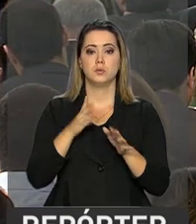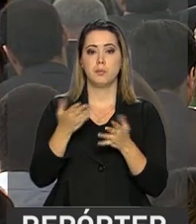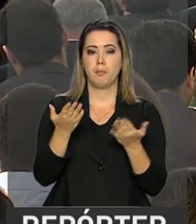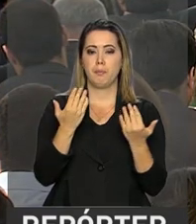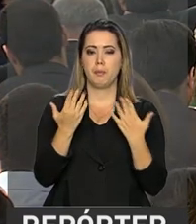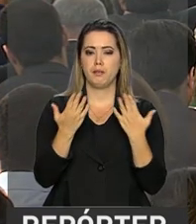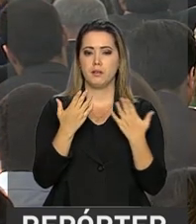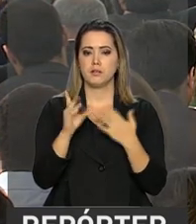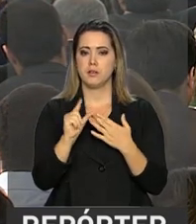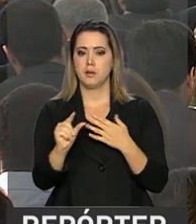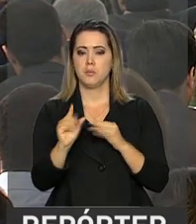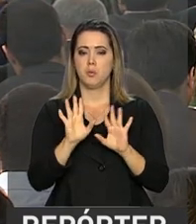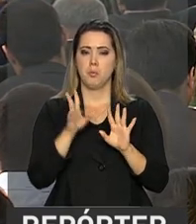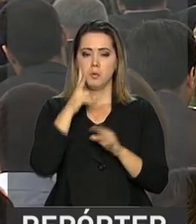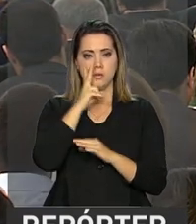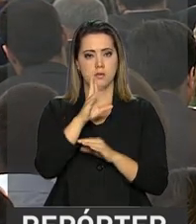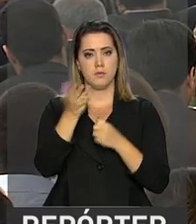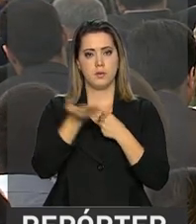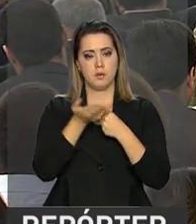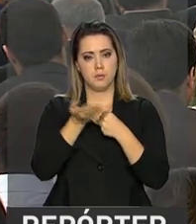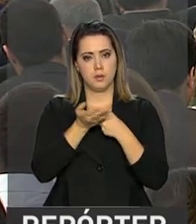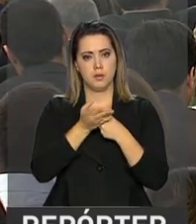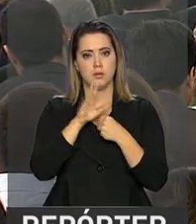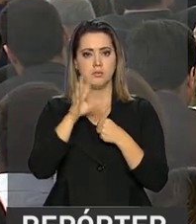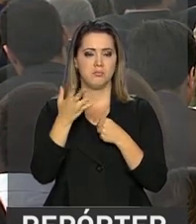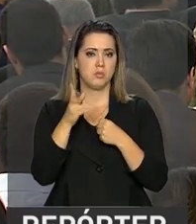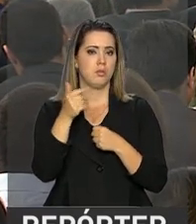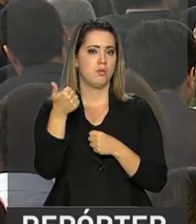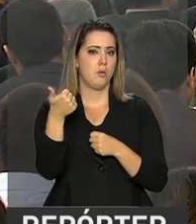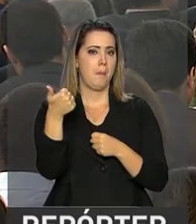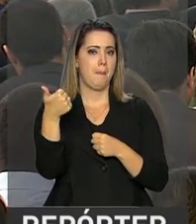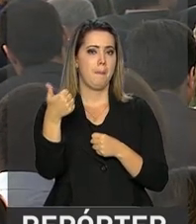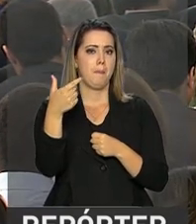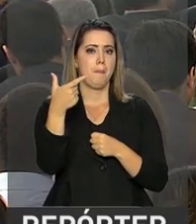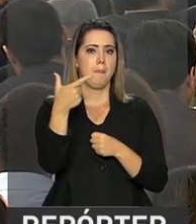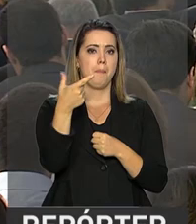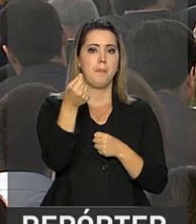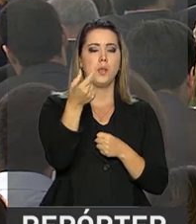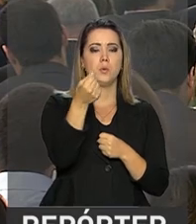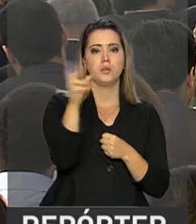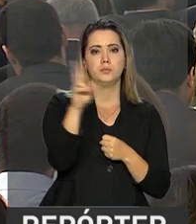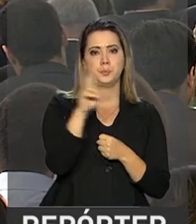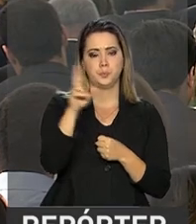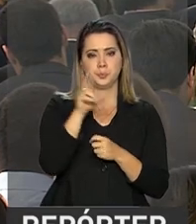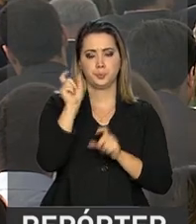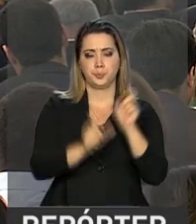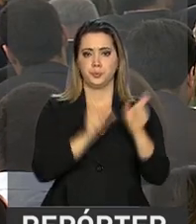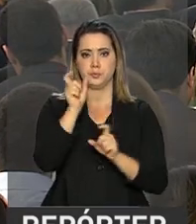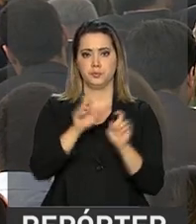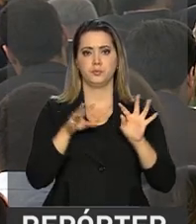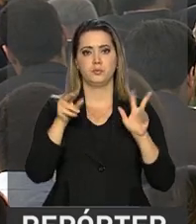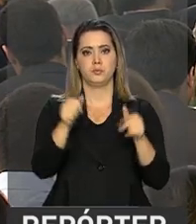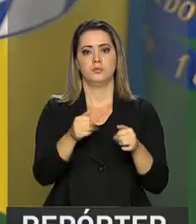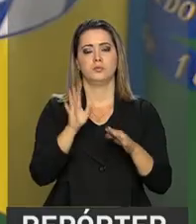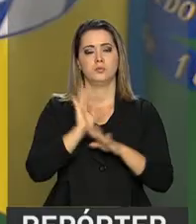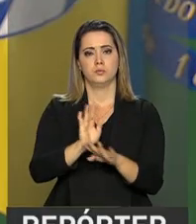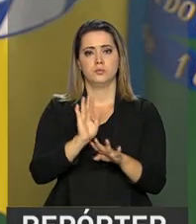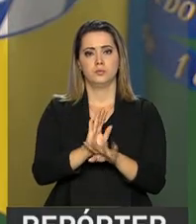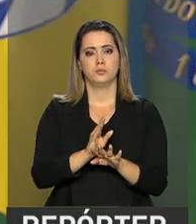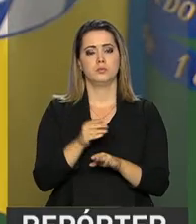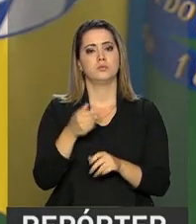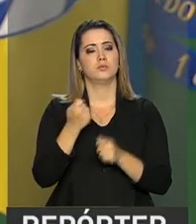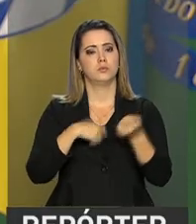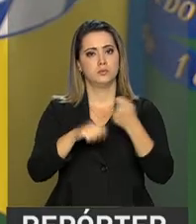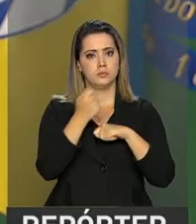parece que é pouco, mas eu vi que a média é de R$ 1.200 por pessoa. Isto tudo será uma injeção